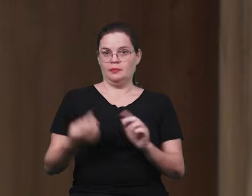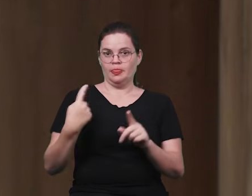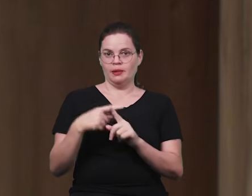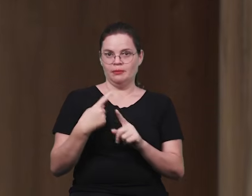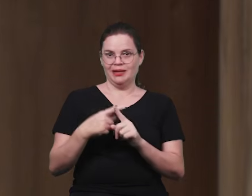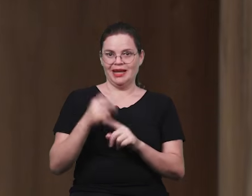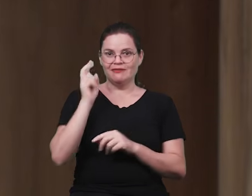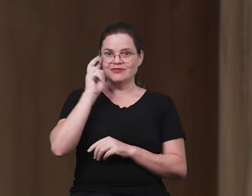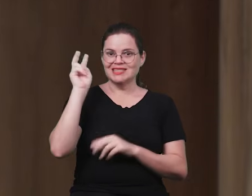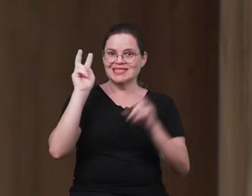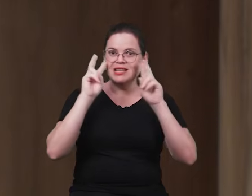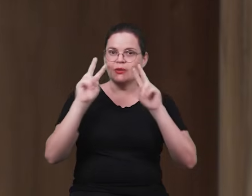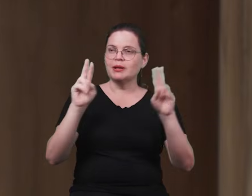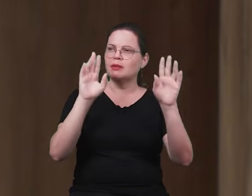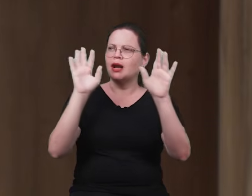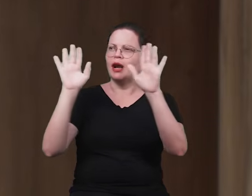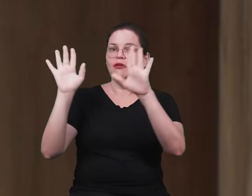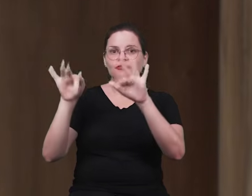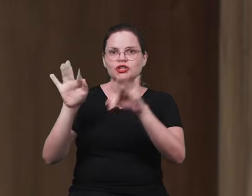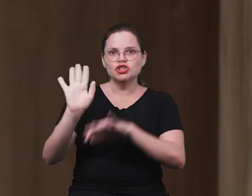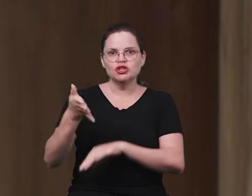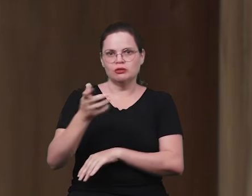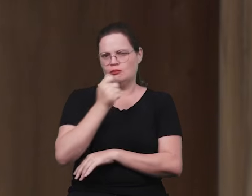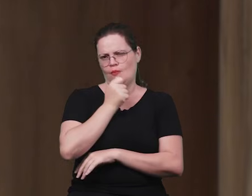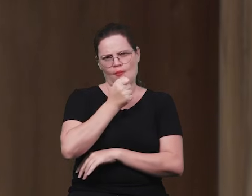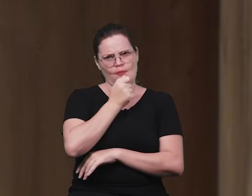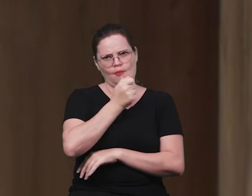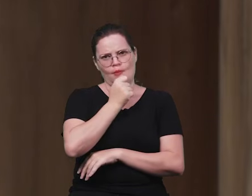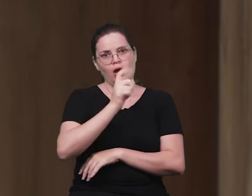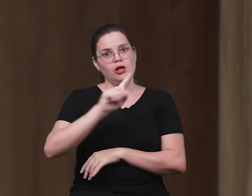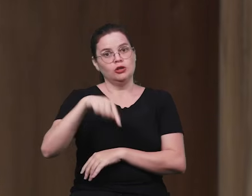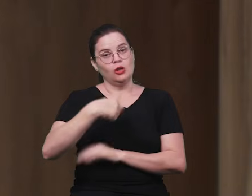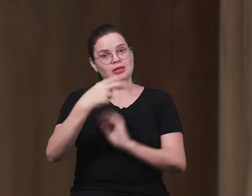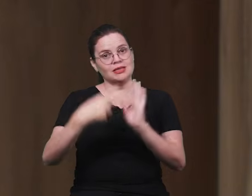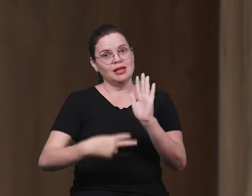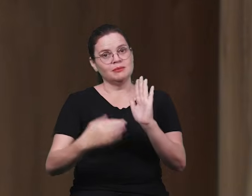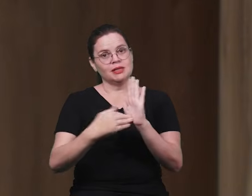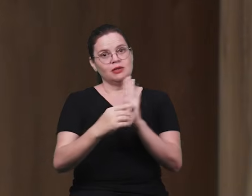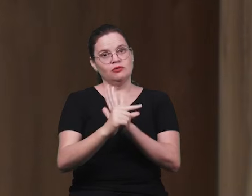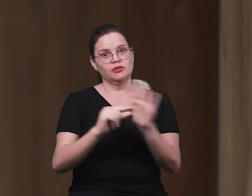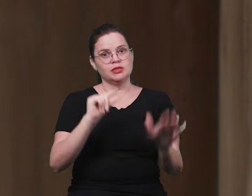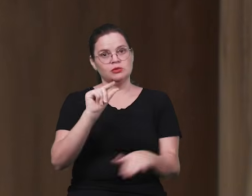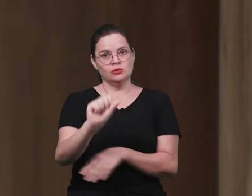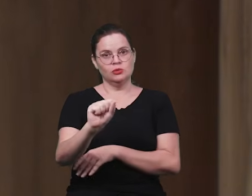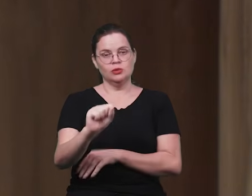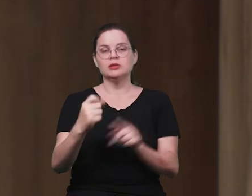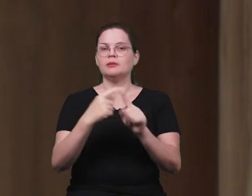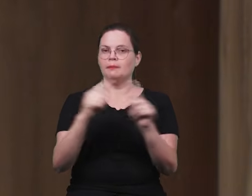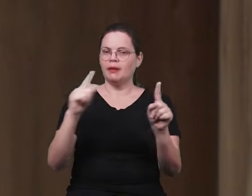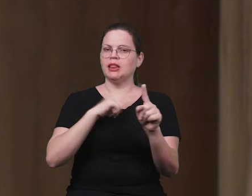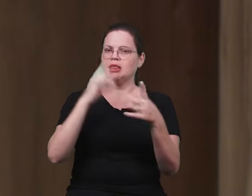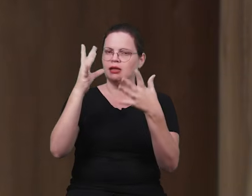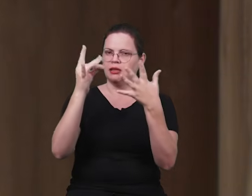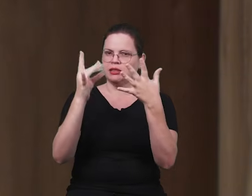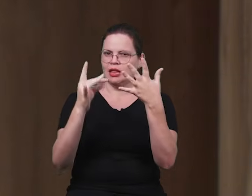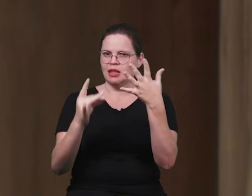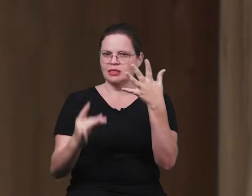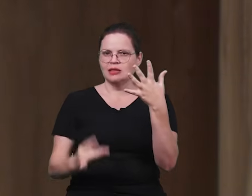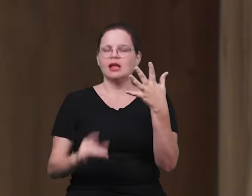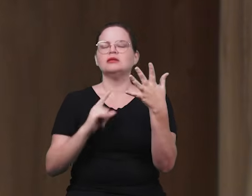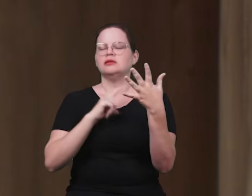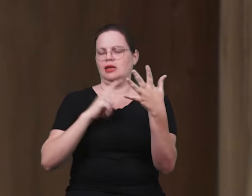não encerrou ainda. Nós lemos até o verso 8, mas a visão dele tem mais algum